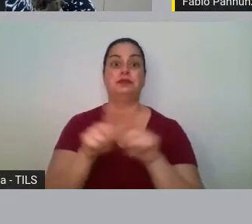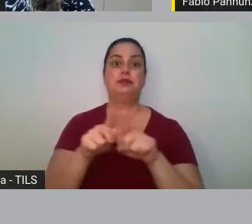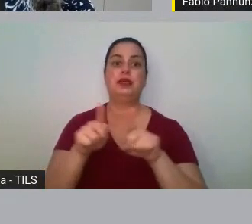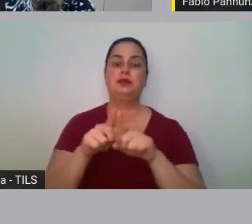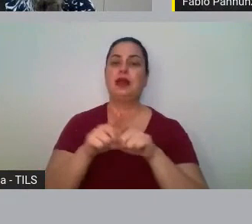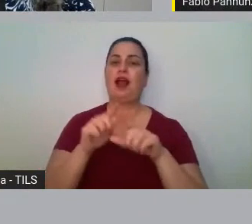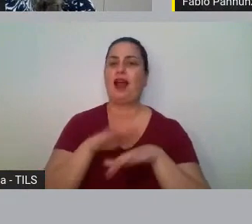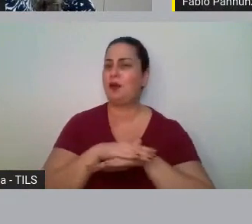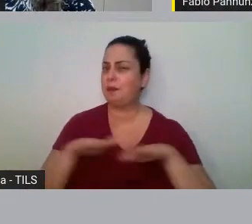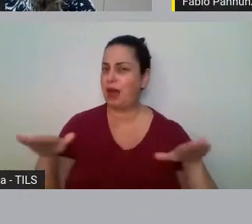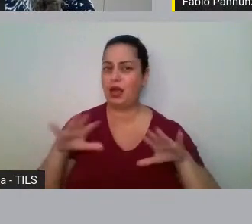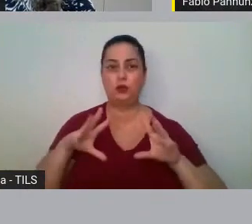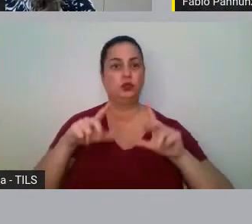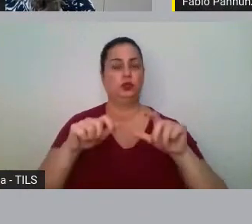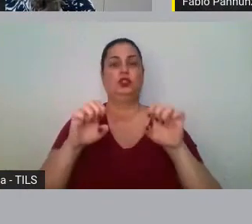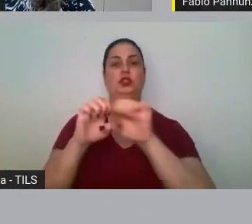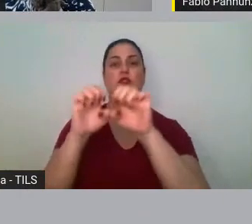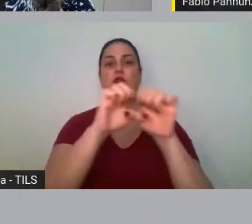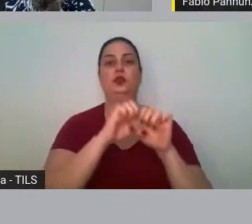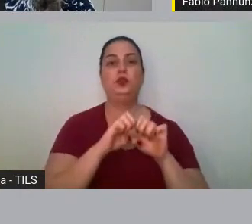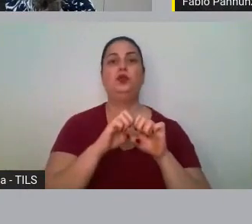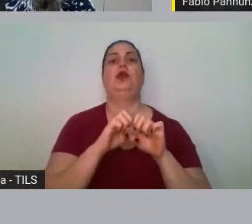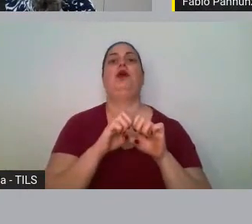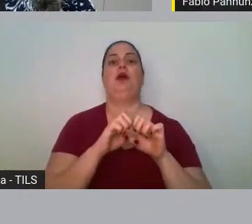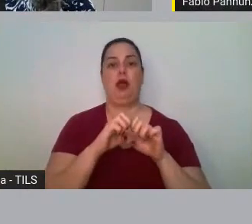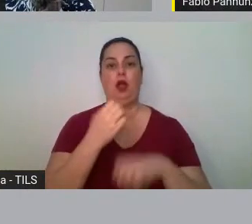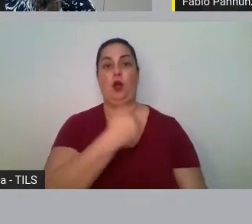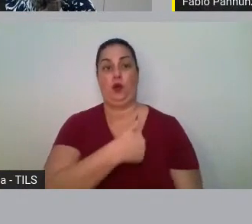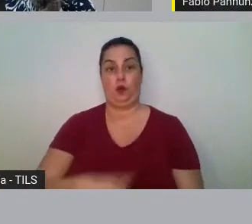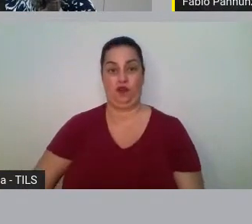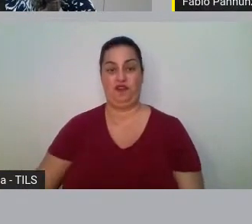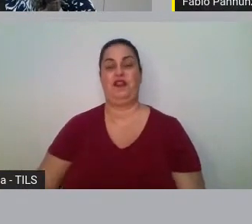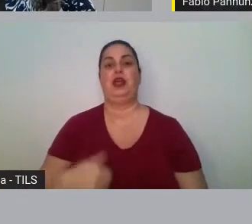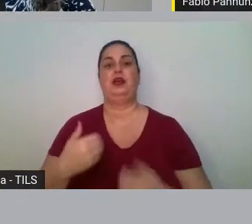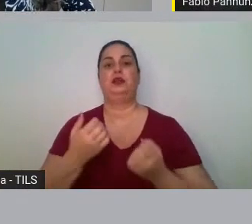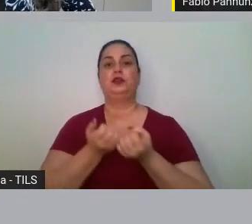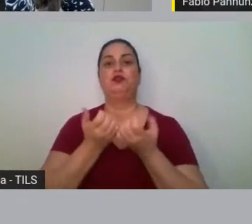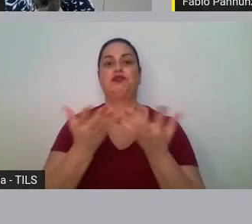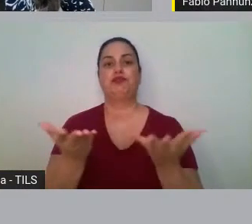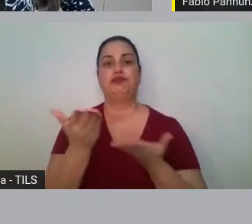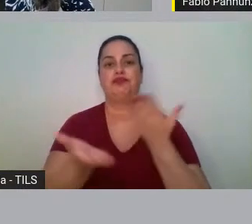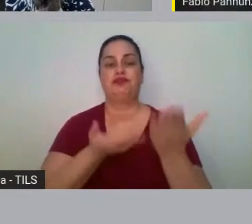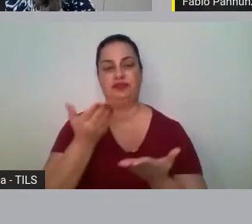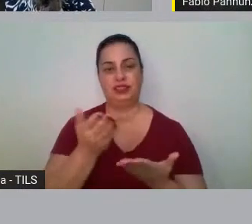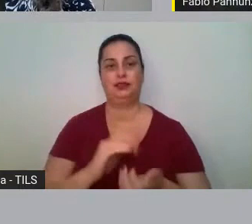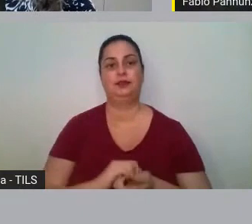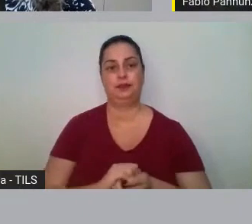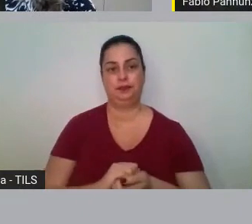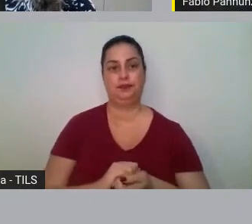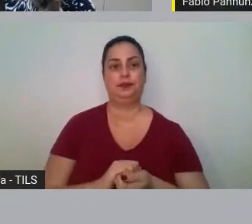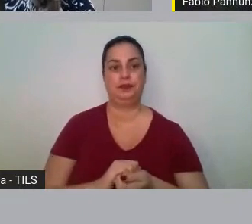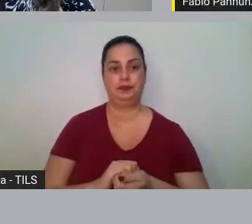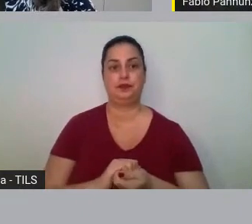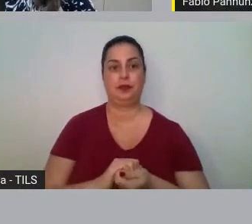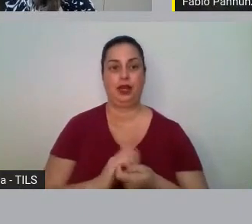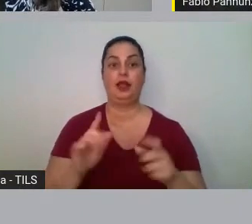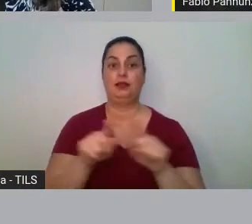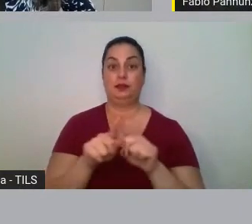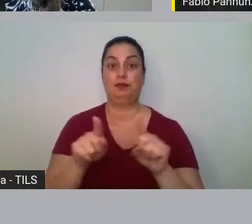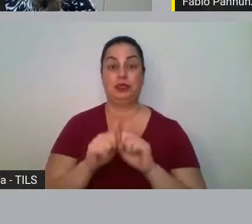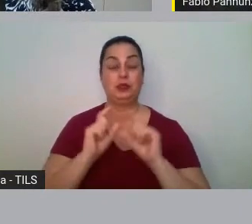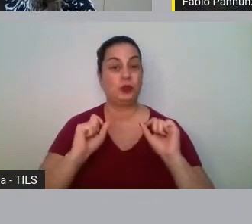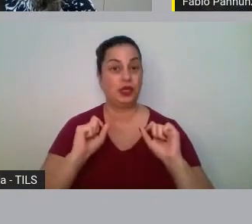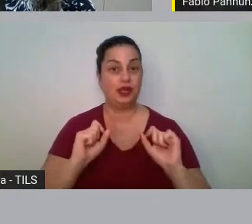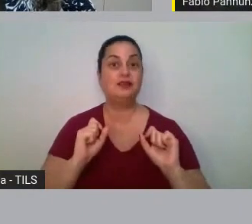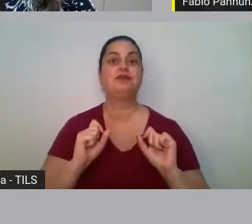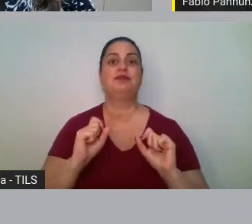Estado e a fabricação de crises que servem de justificativa para a contínua retirada